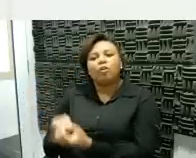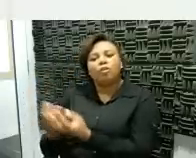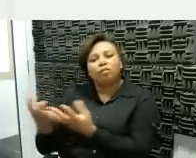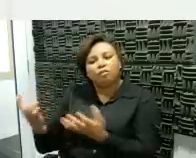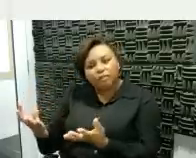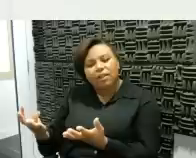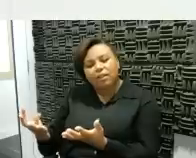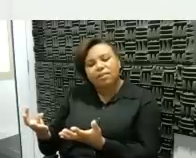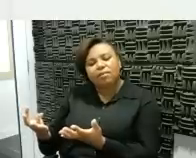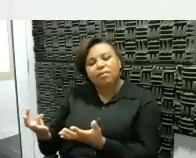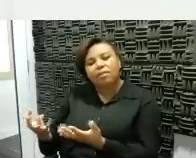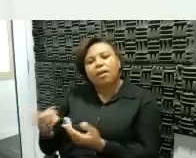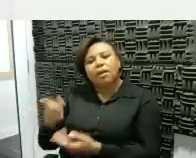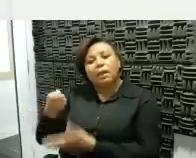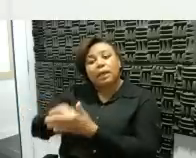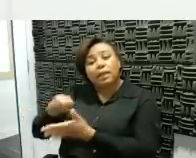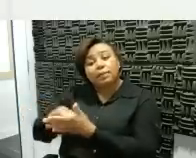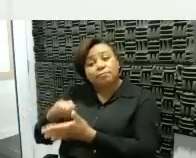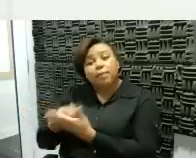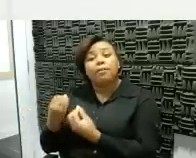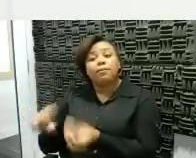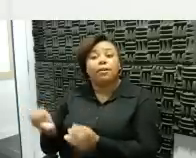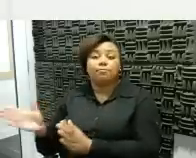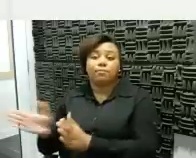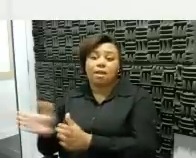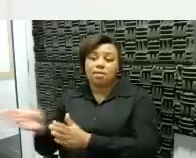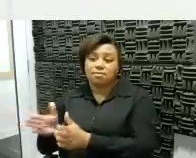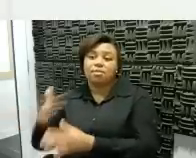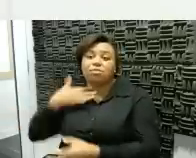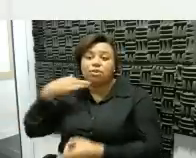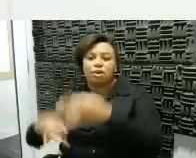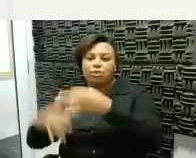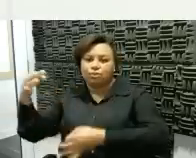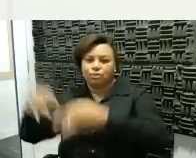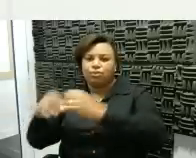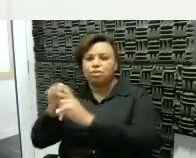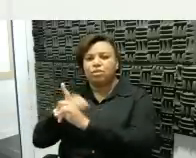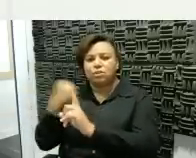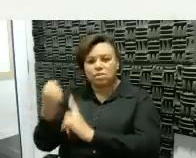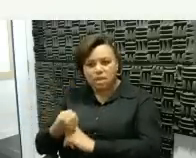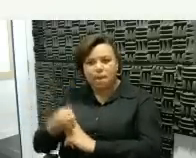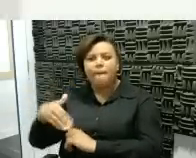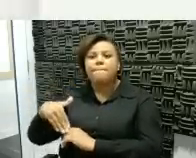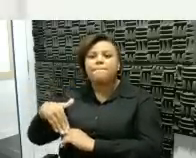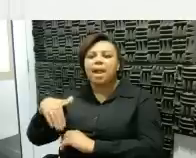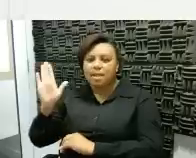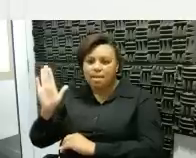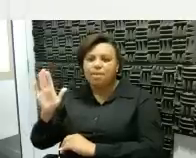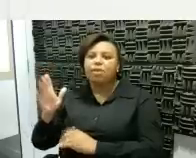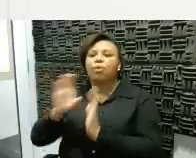acesso a uma justiça social maior do que aquele conceito de igualdade clássico que tava